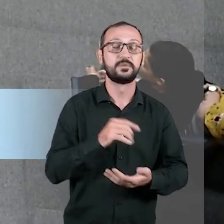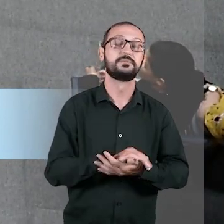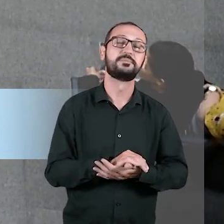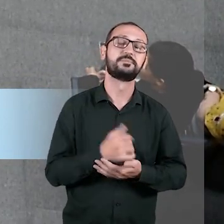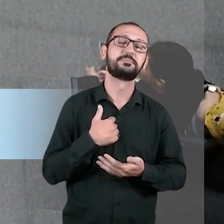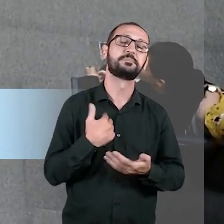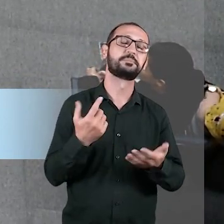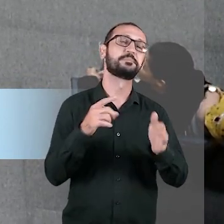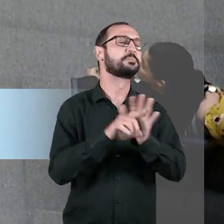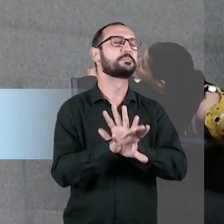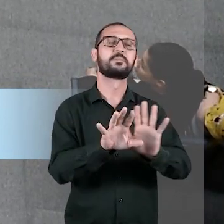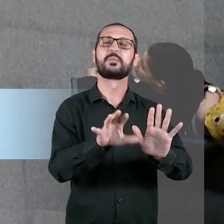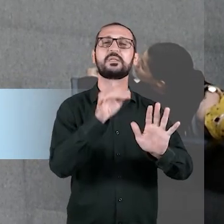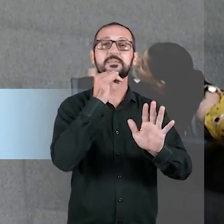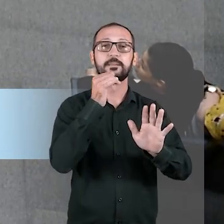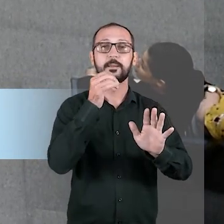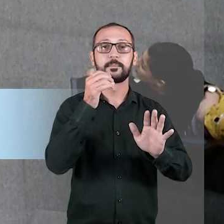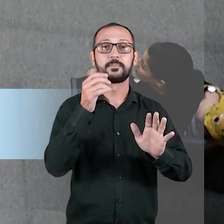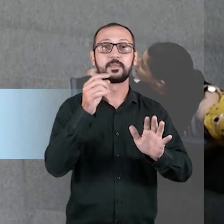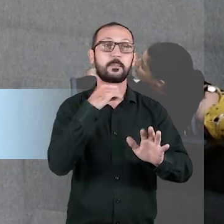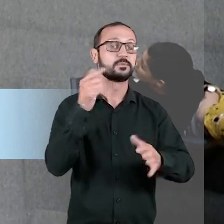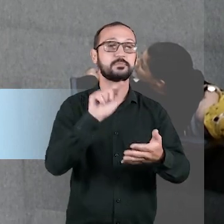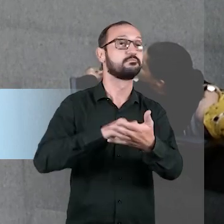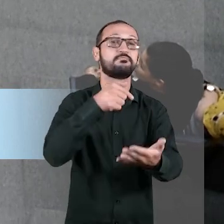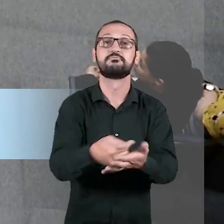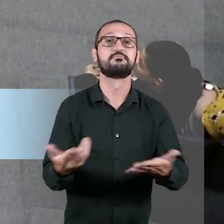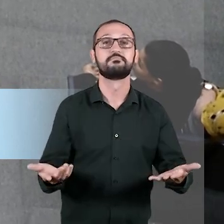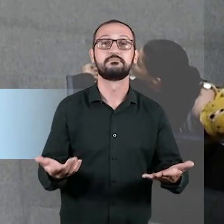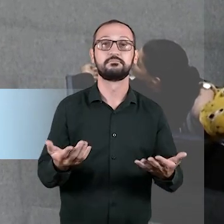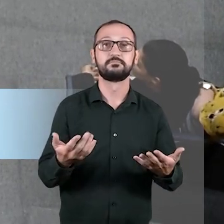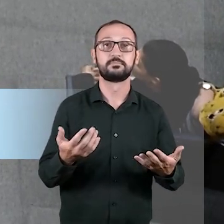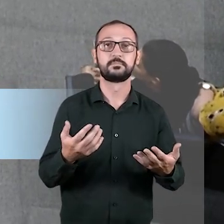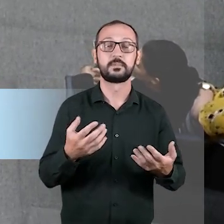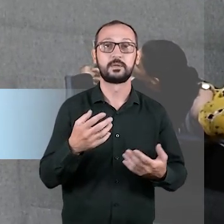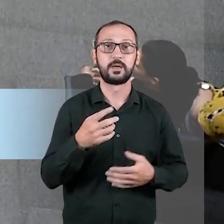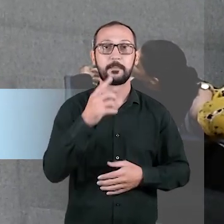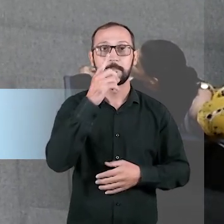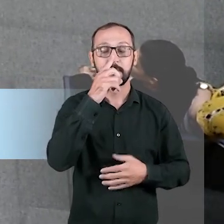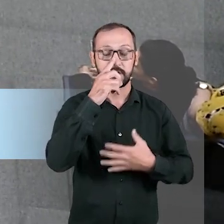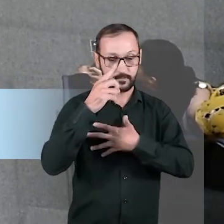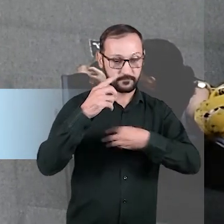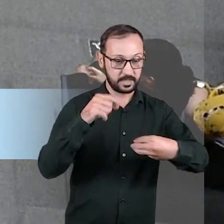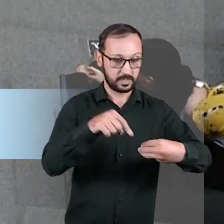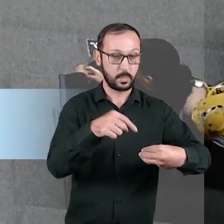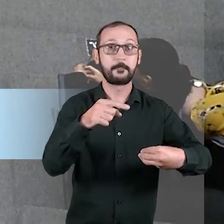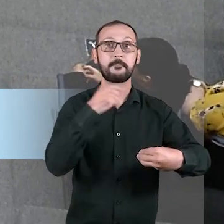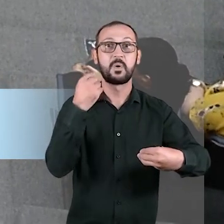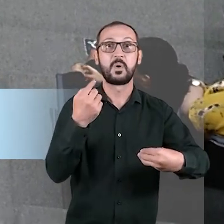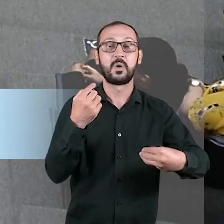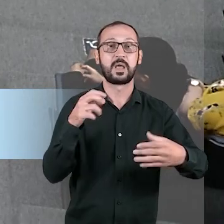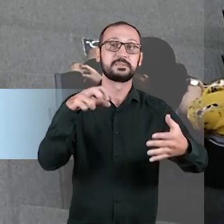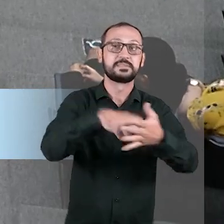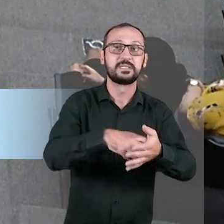morte. E nos casos assim, de mortes inesperadas, tipo mãe que perde filho em